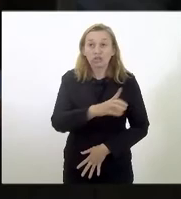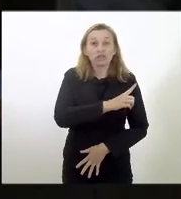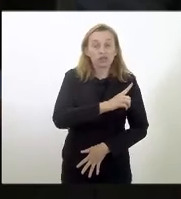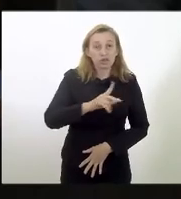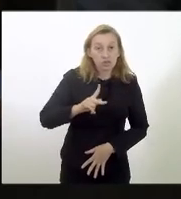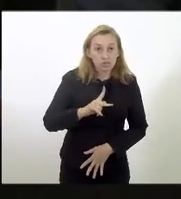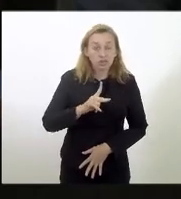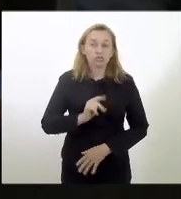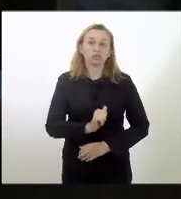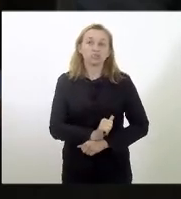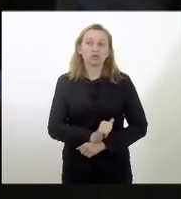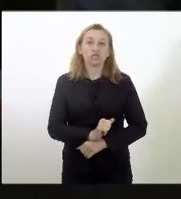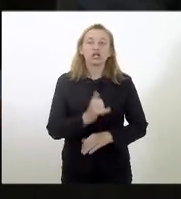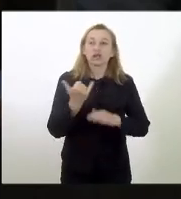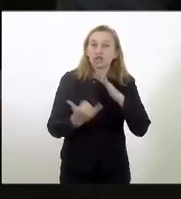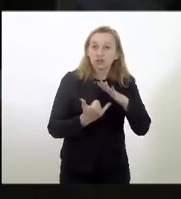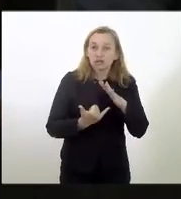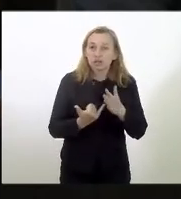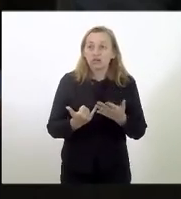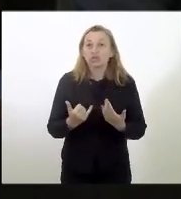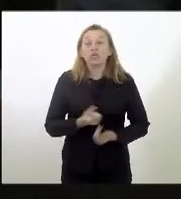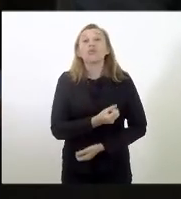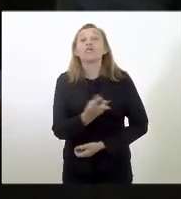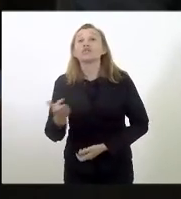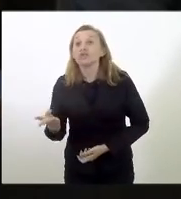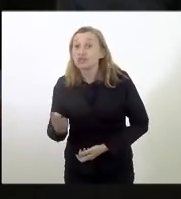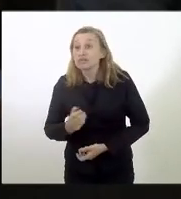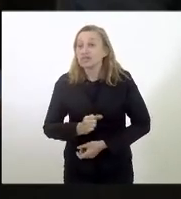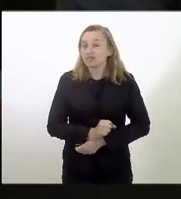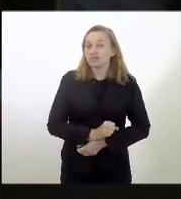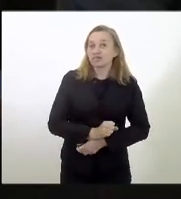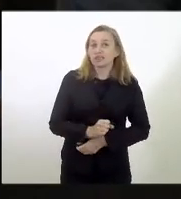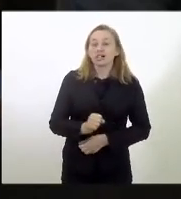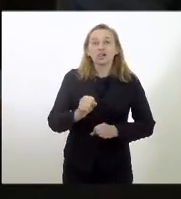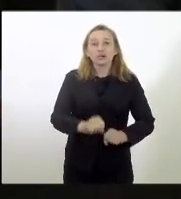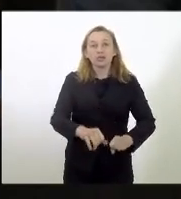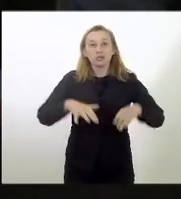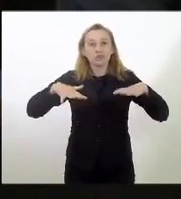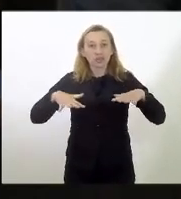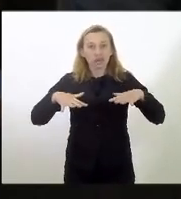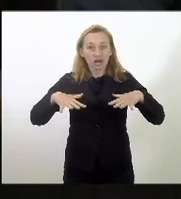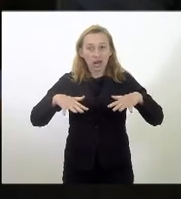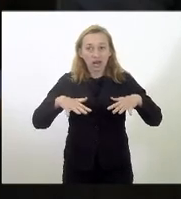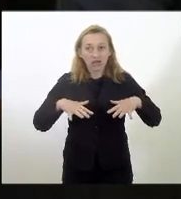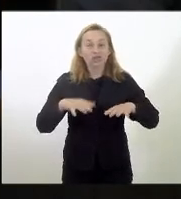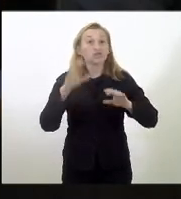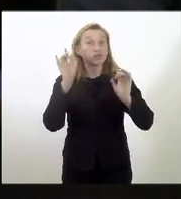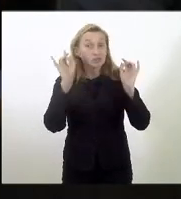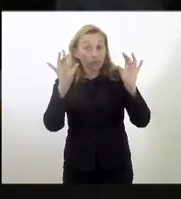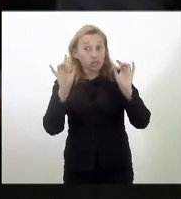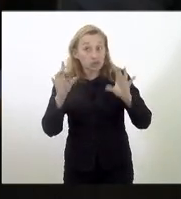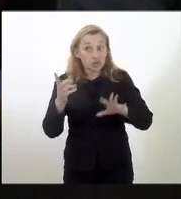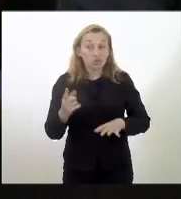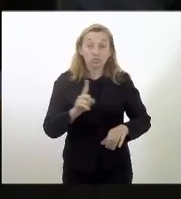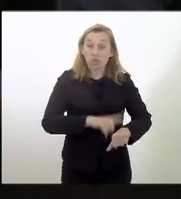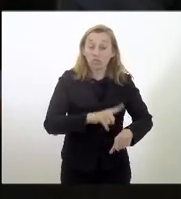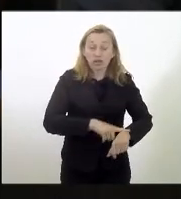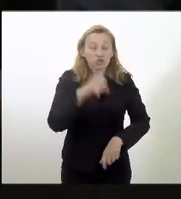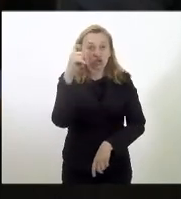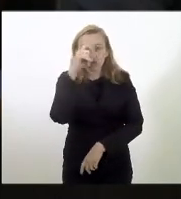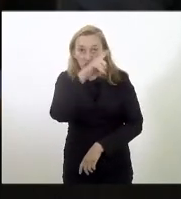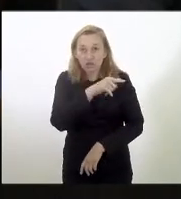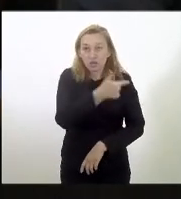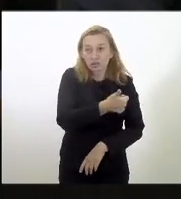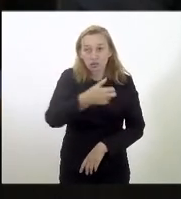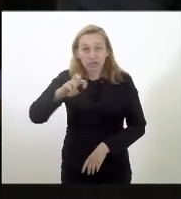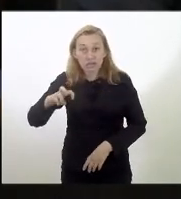militante na instituição, quantas vezes o plenário nós ocupamos, especialmente no momento crítico de 2005, durante